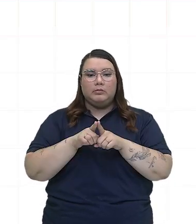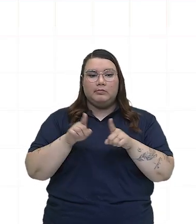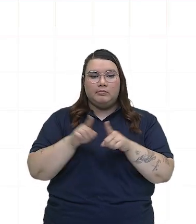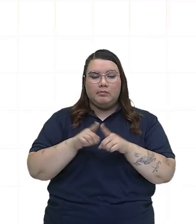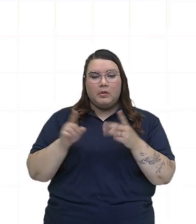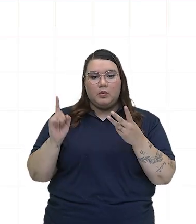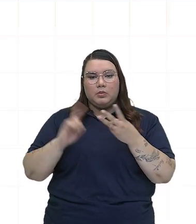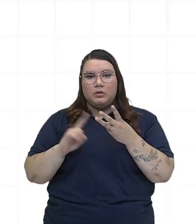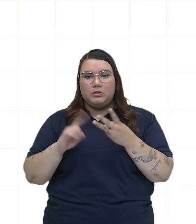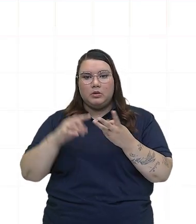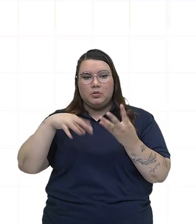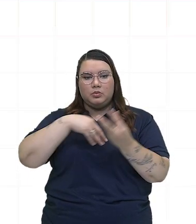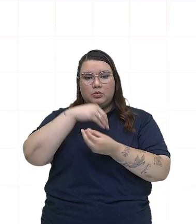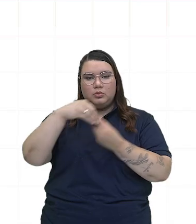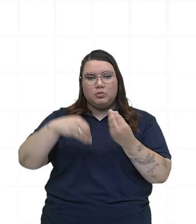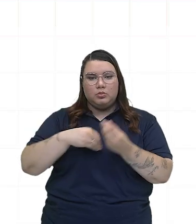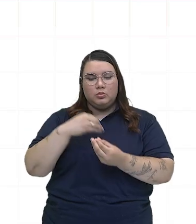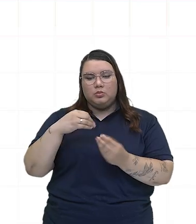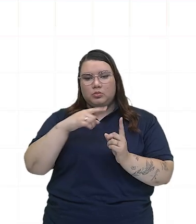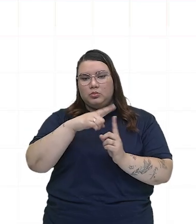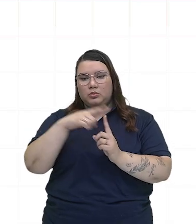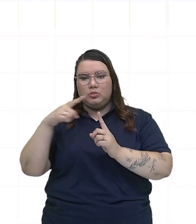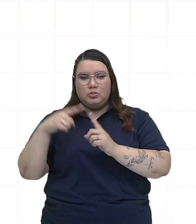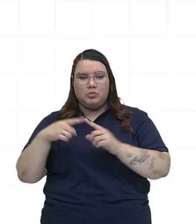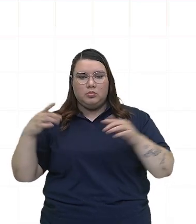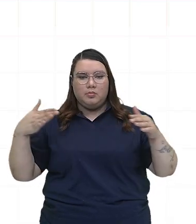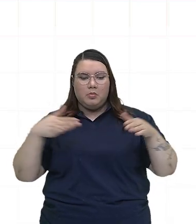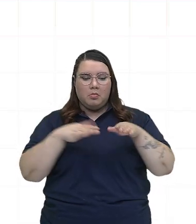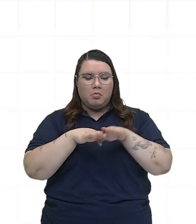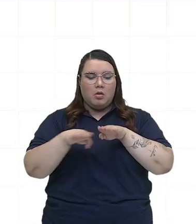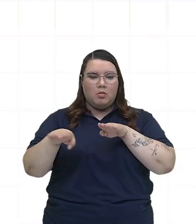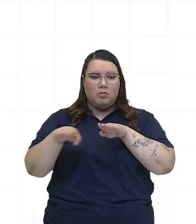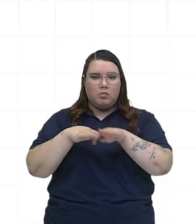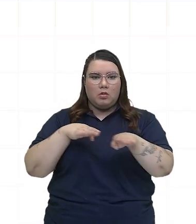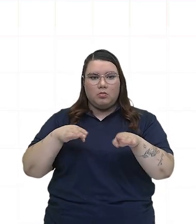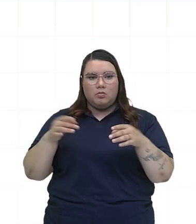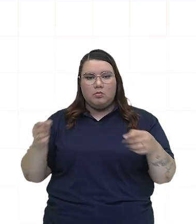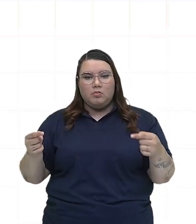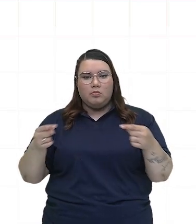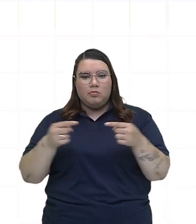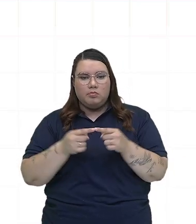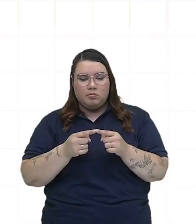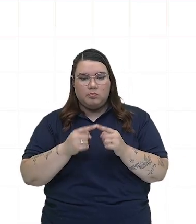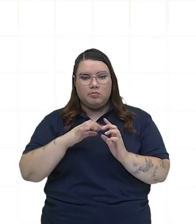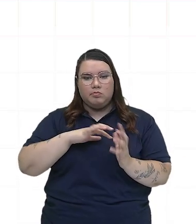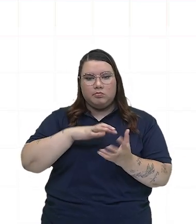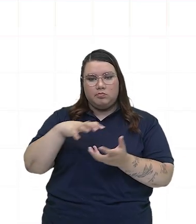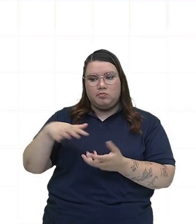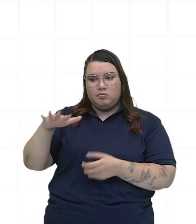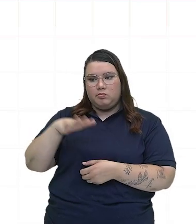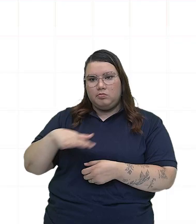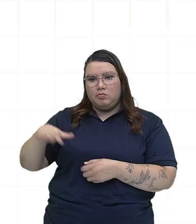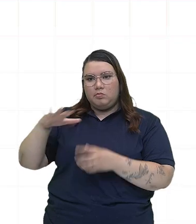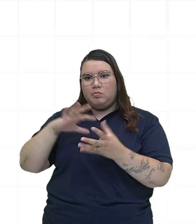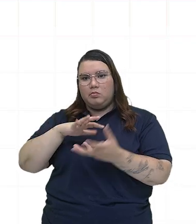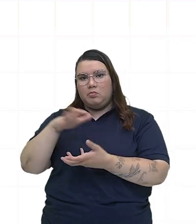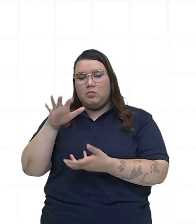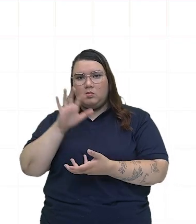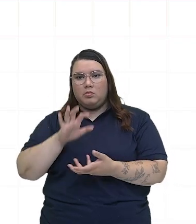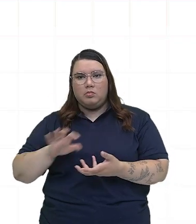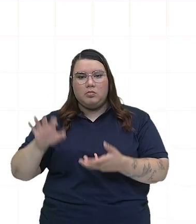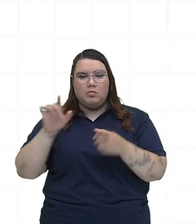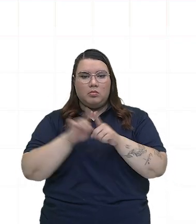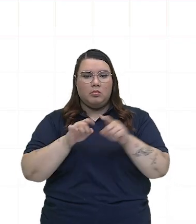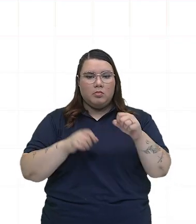placas oceânicas e continentais são os tipos encontrados tanto sobre os continentes como também sobre